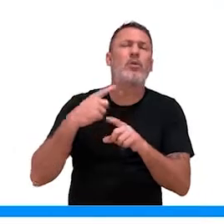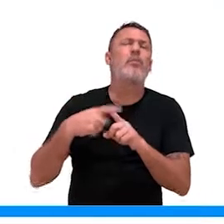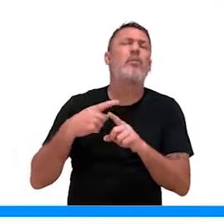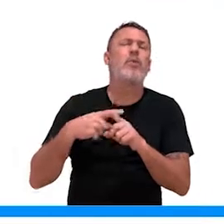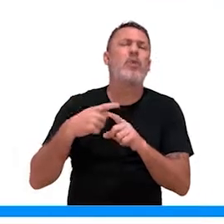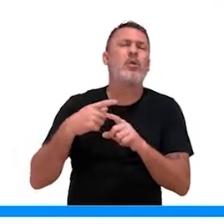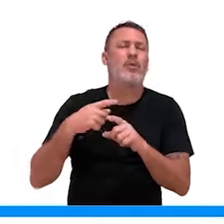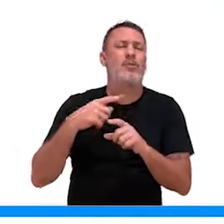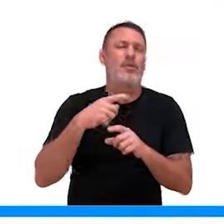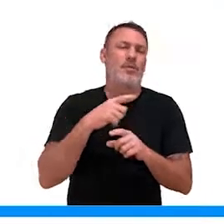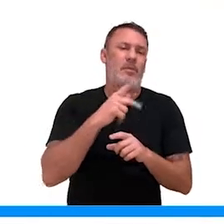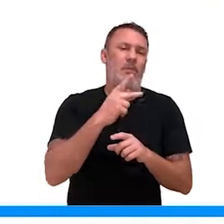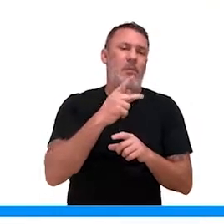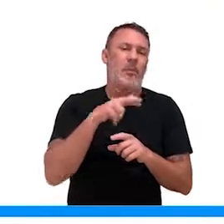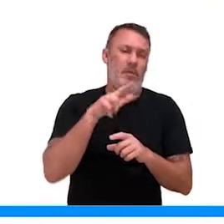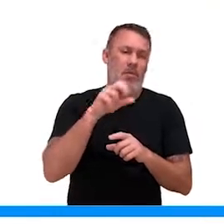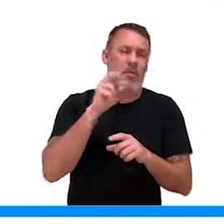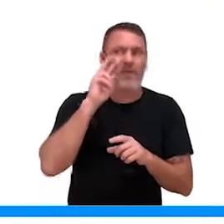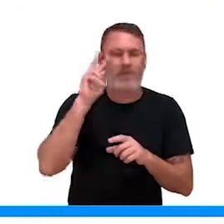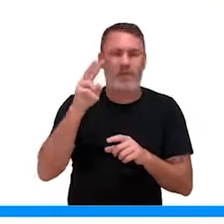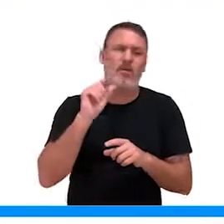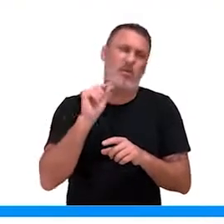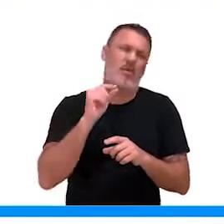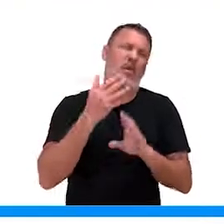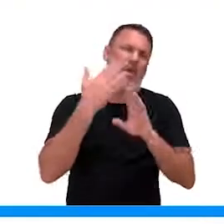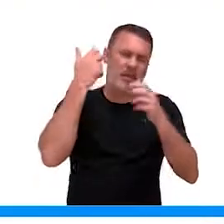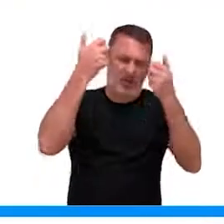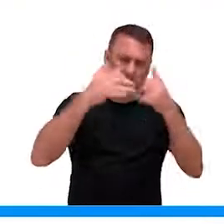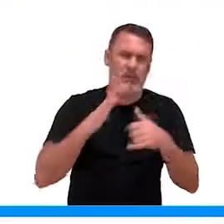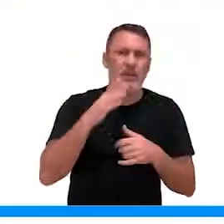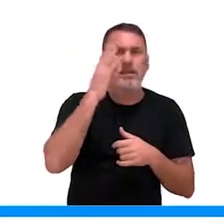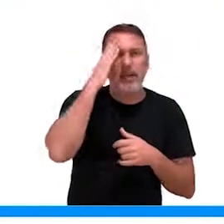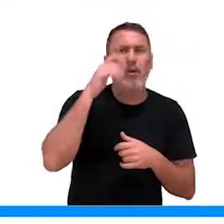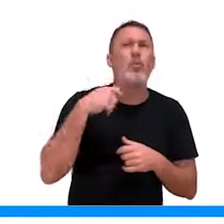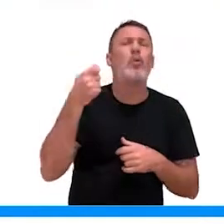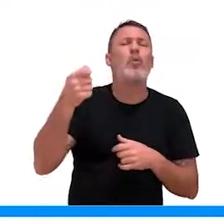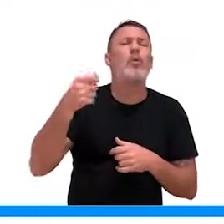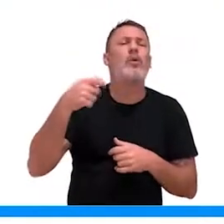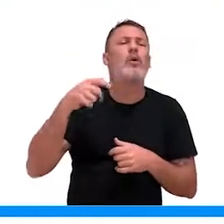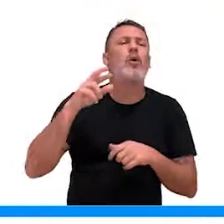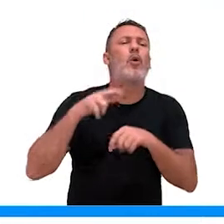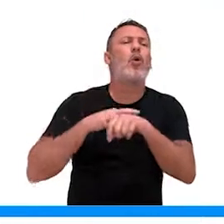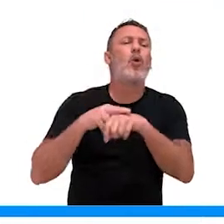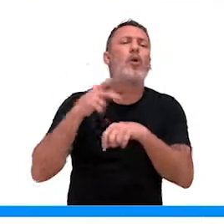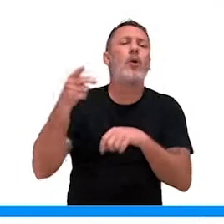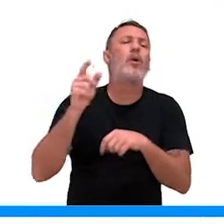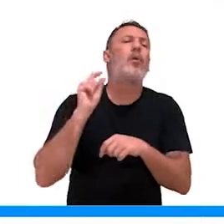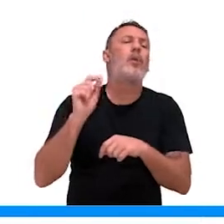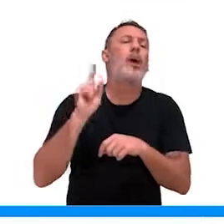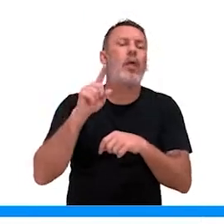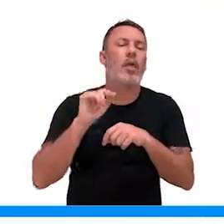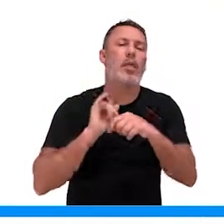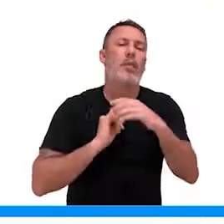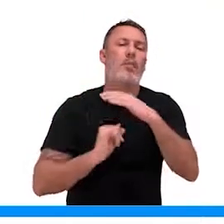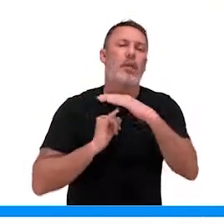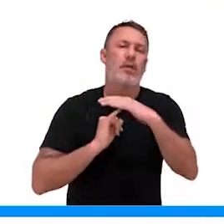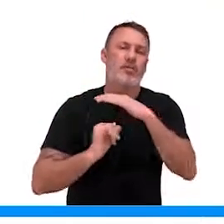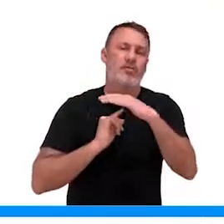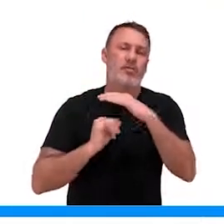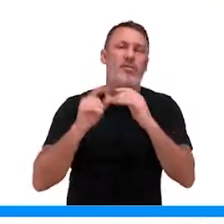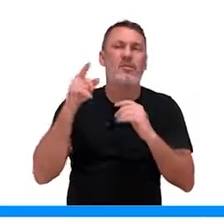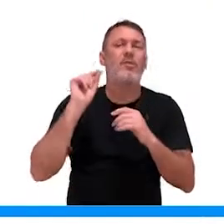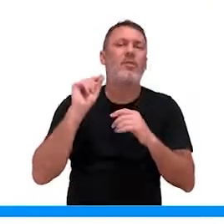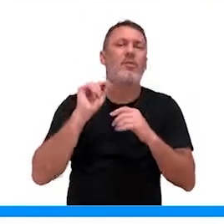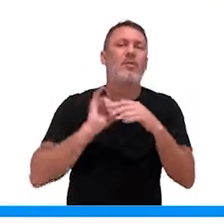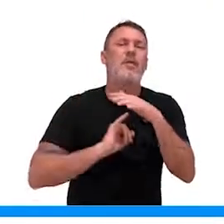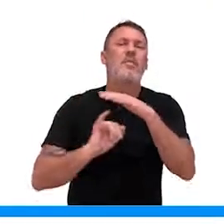outras aulas, o Nordeste ele é conhecido historicamente como uma região emigratória, principalmente o